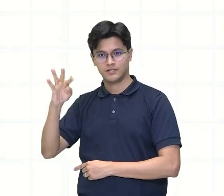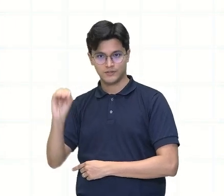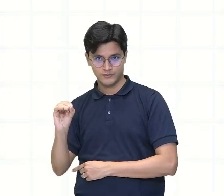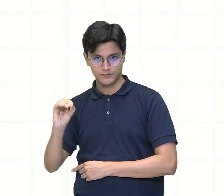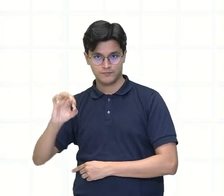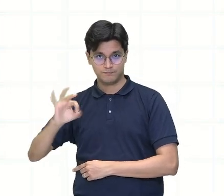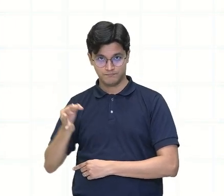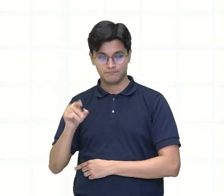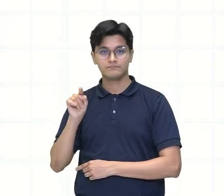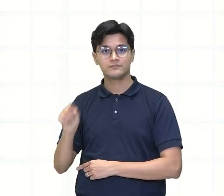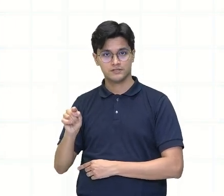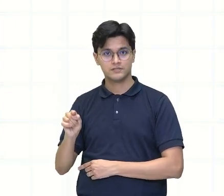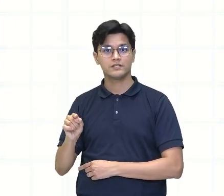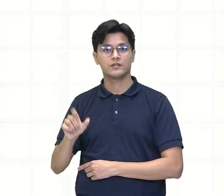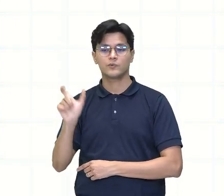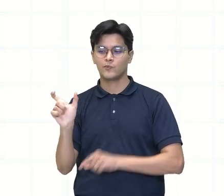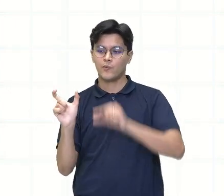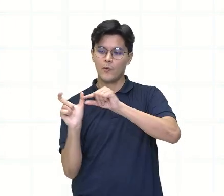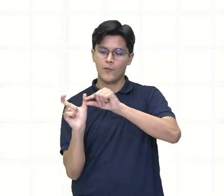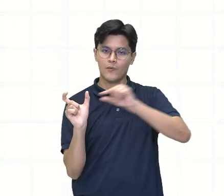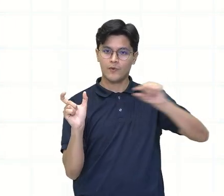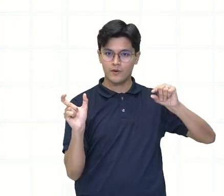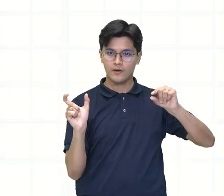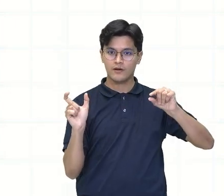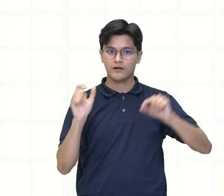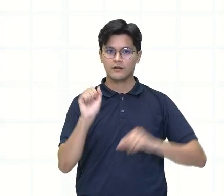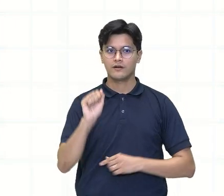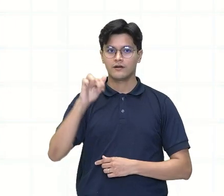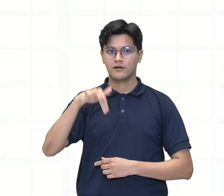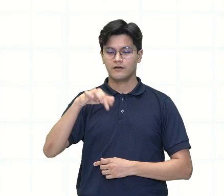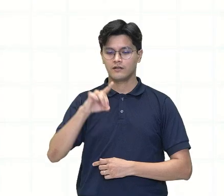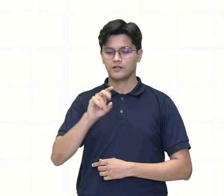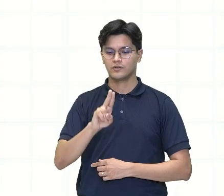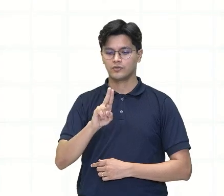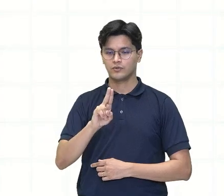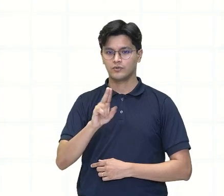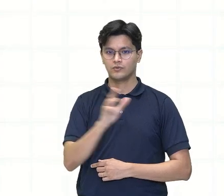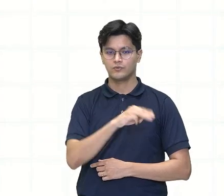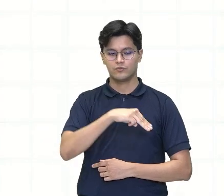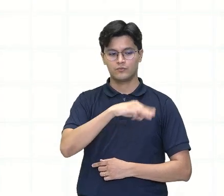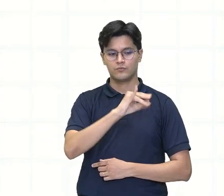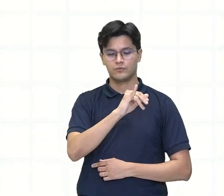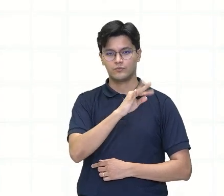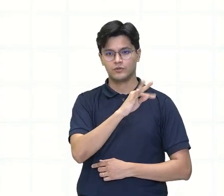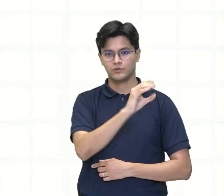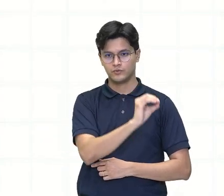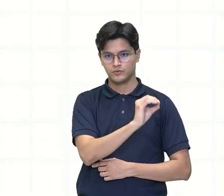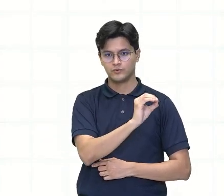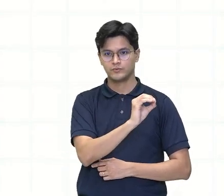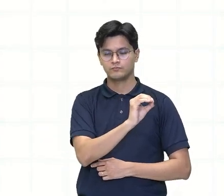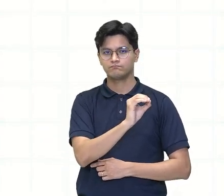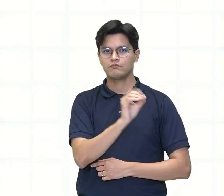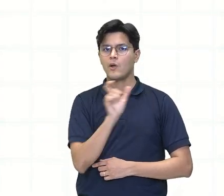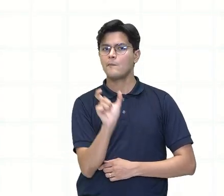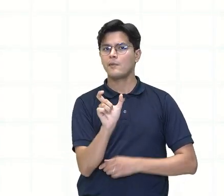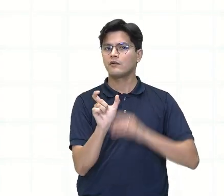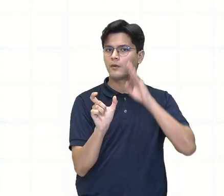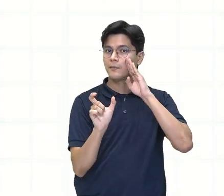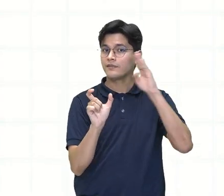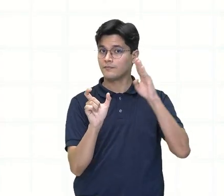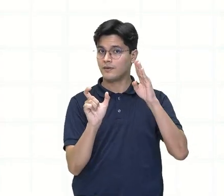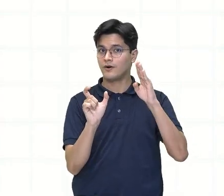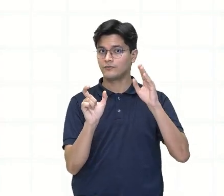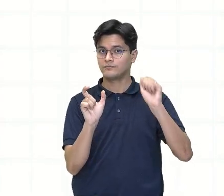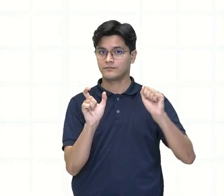Tá bom? Predicado. Qual é o núcleo desse nosso predicado? Andou, porque é a